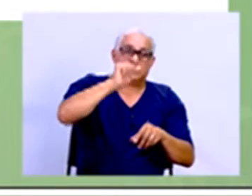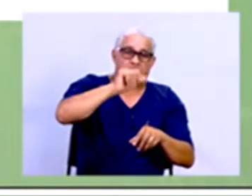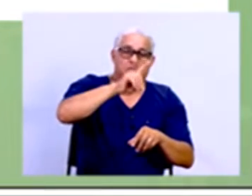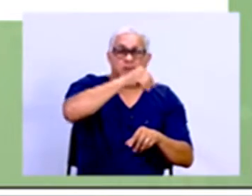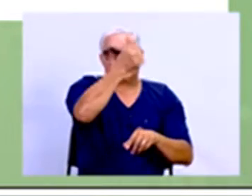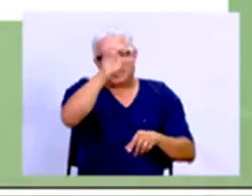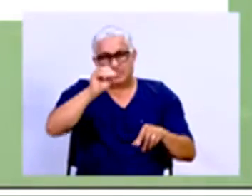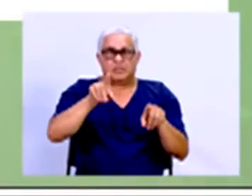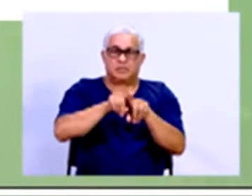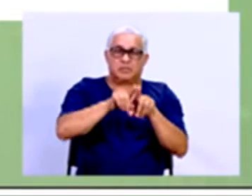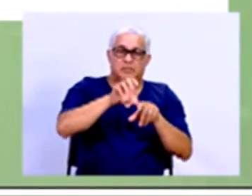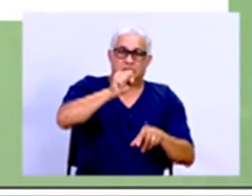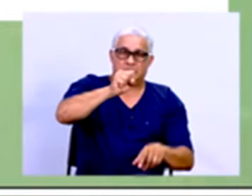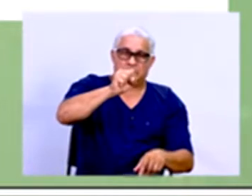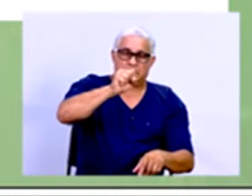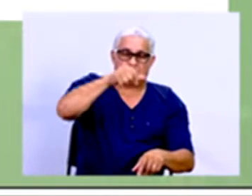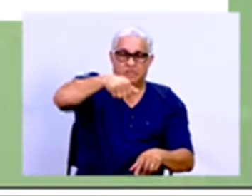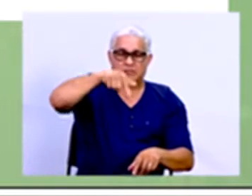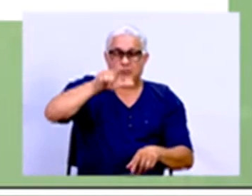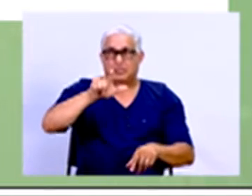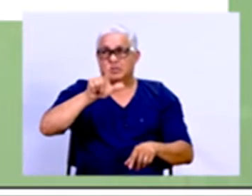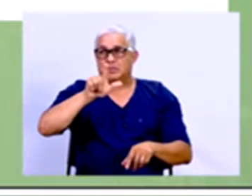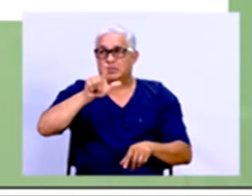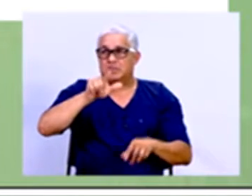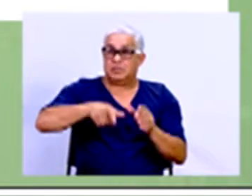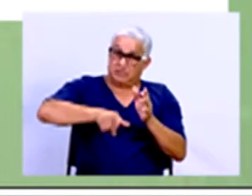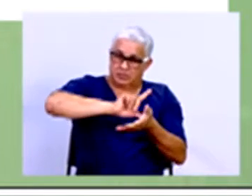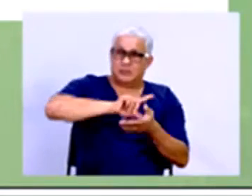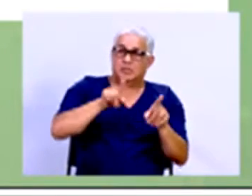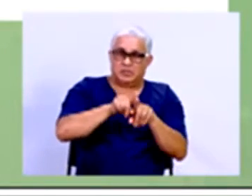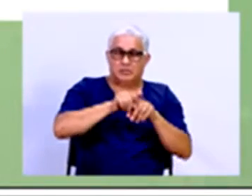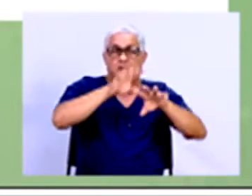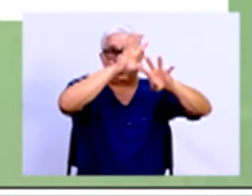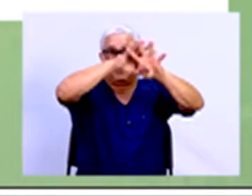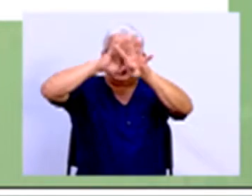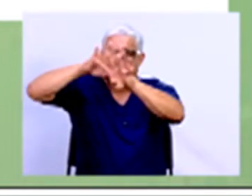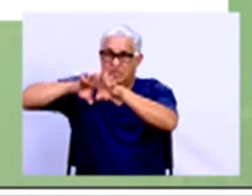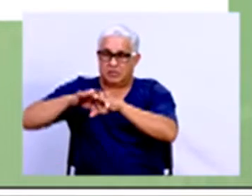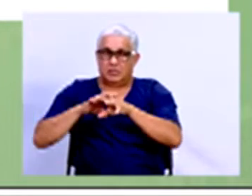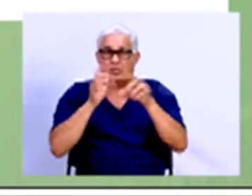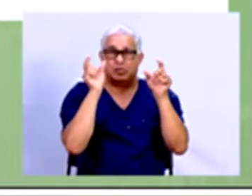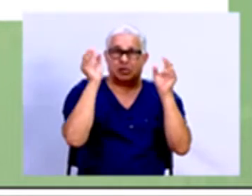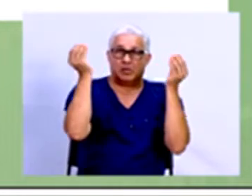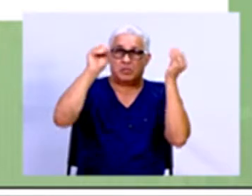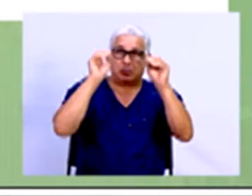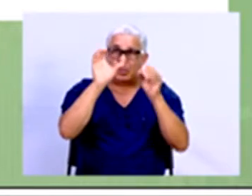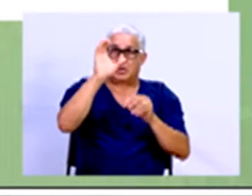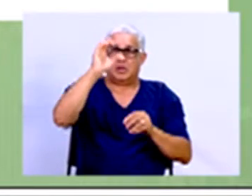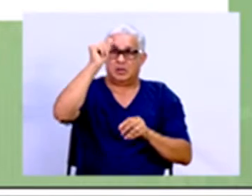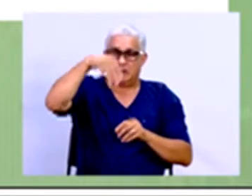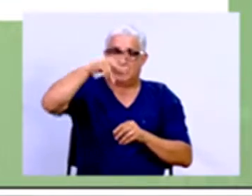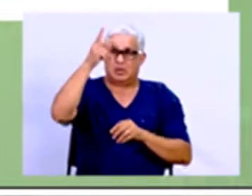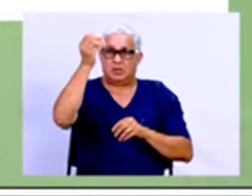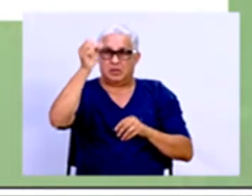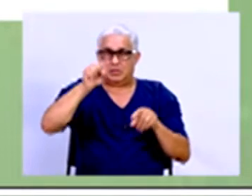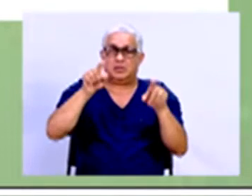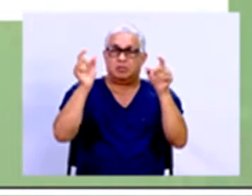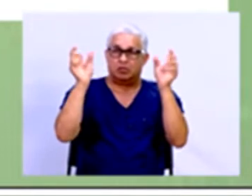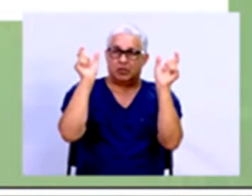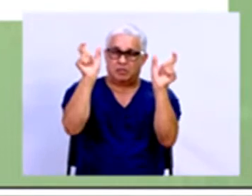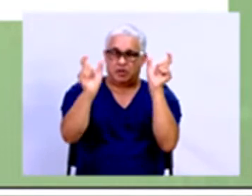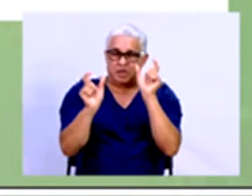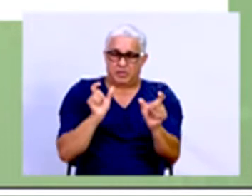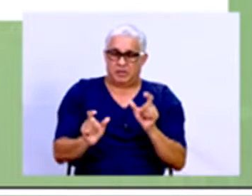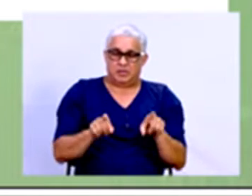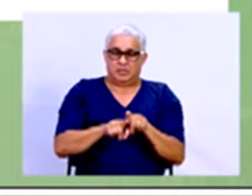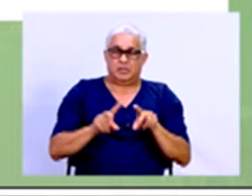o SQLANS, né, a tabela que nós vamos inserir, os campos que o meu banco de dados tem, então todos esses, né, e os